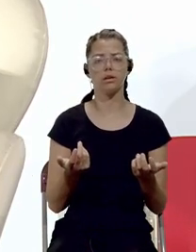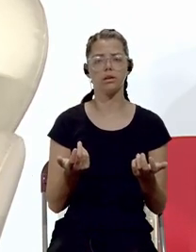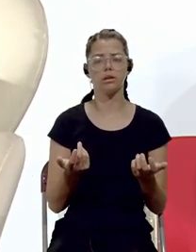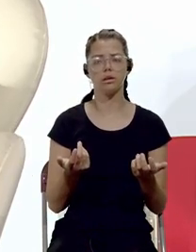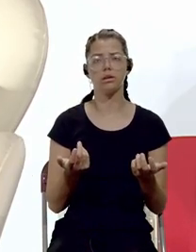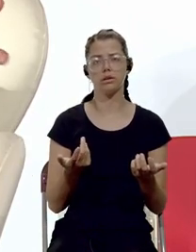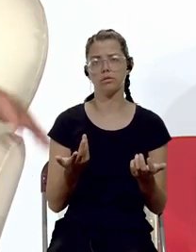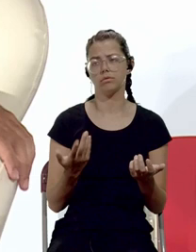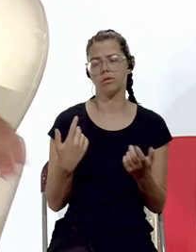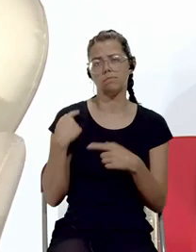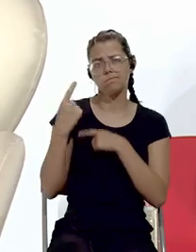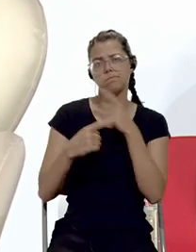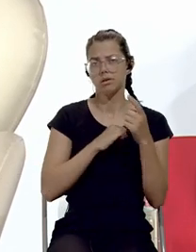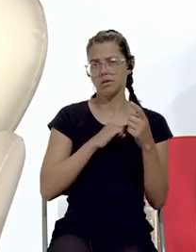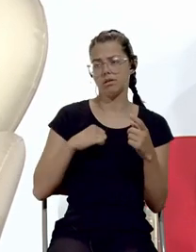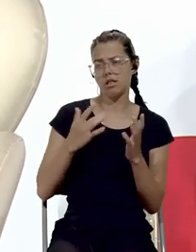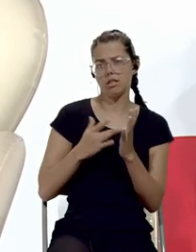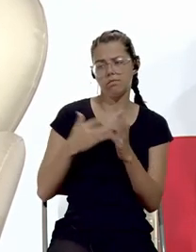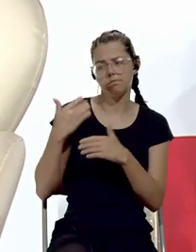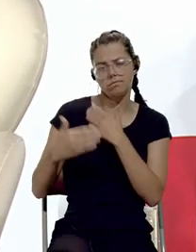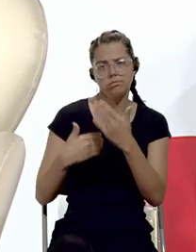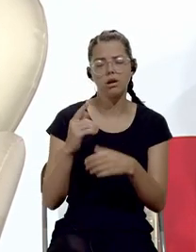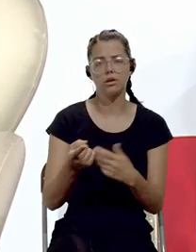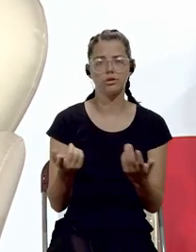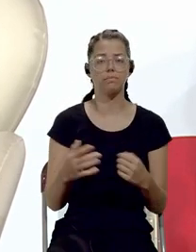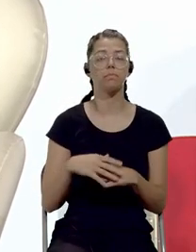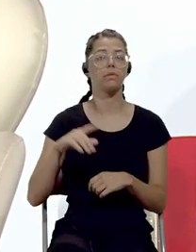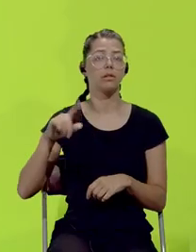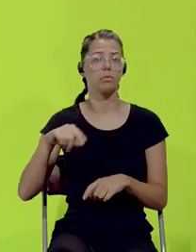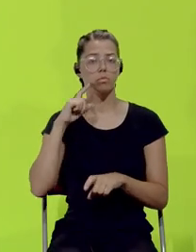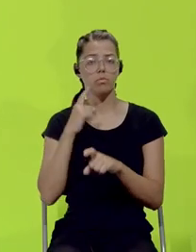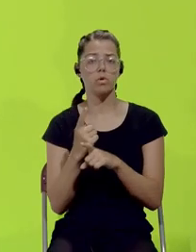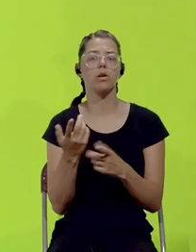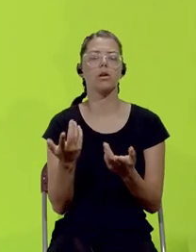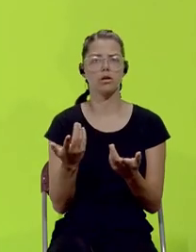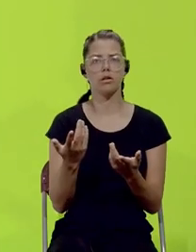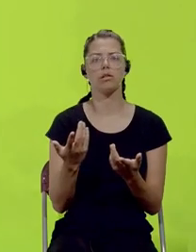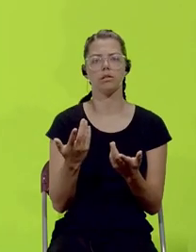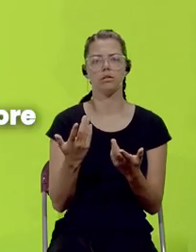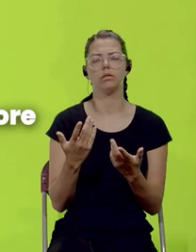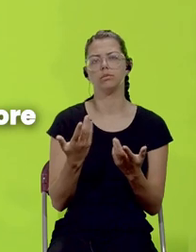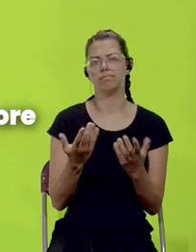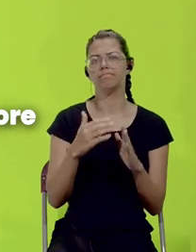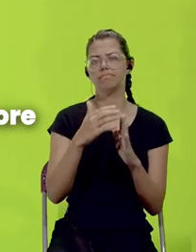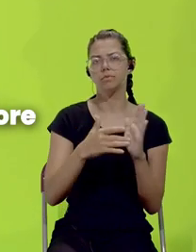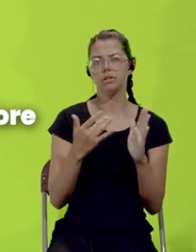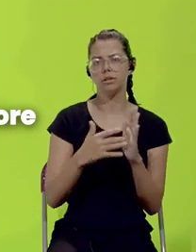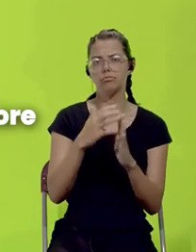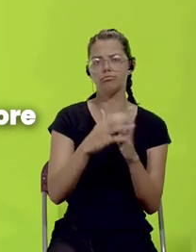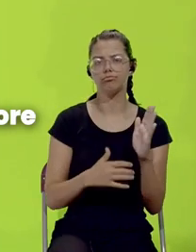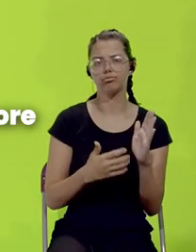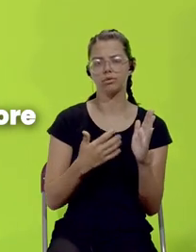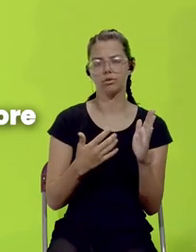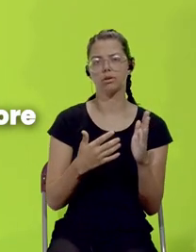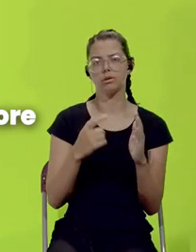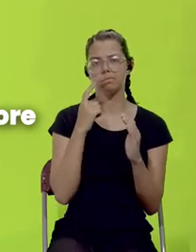o património do livro. E ao mesmo tempo na criação de um cânon, não é? Na preservação de um cânon, quando também, falamos, claro, são os de entre